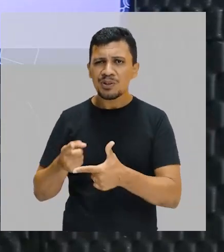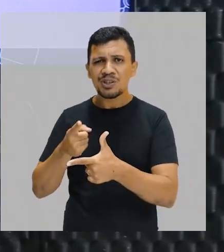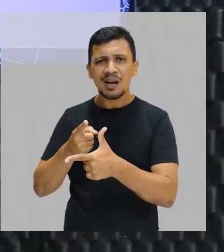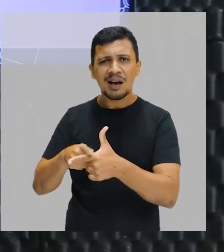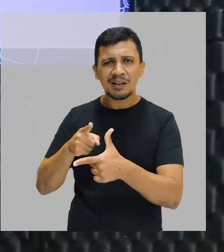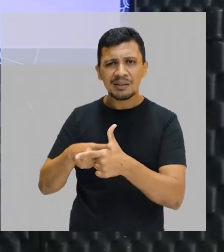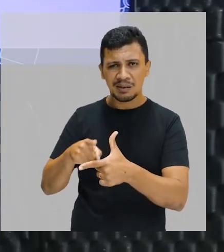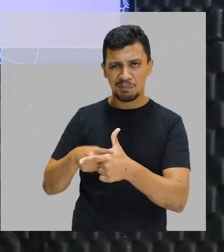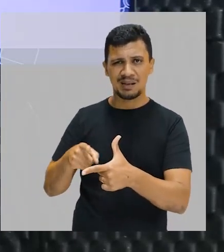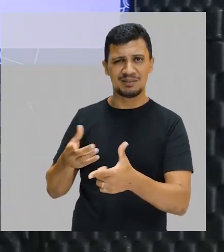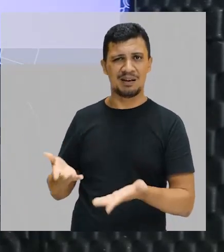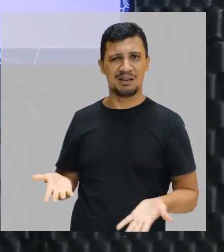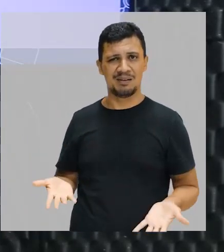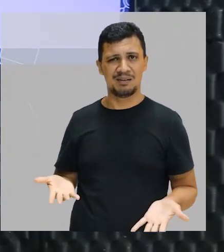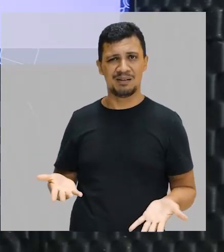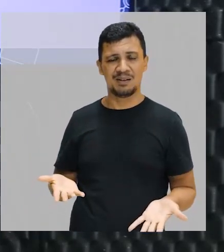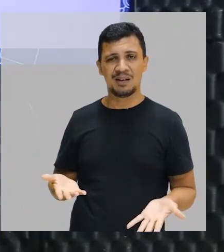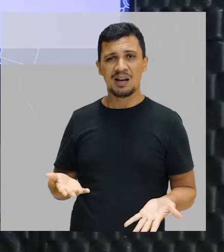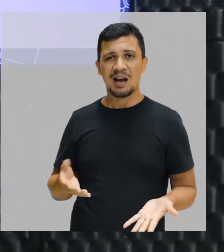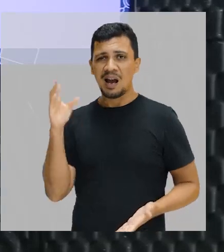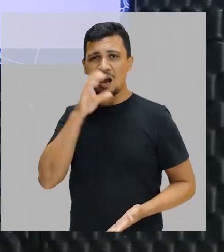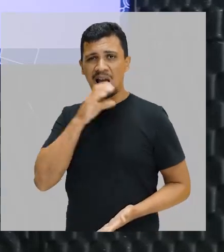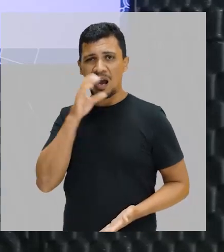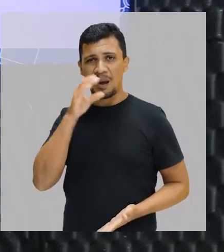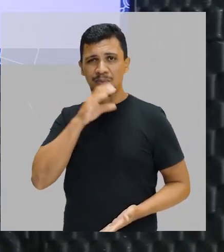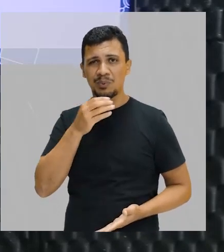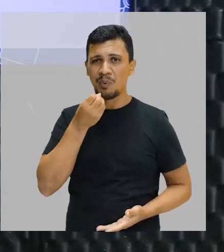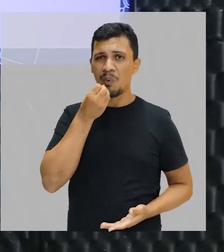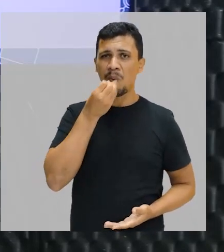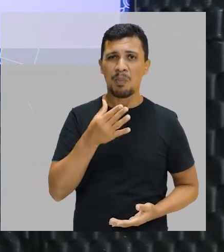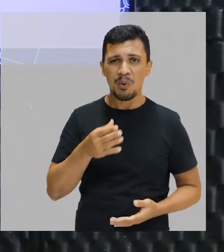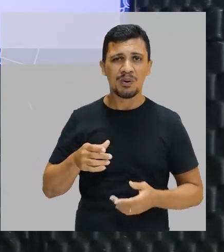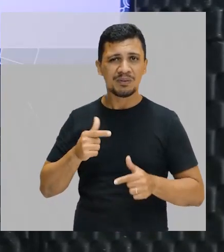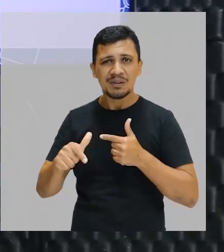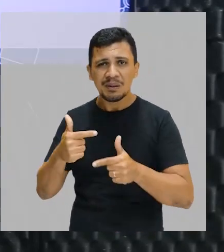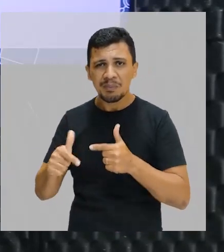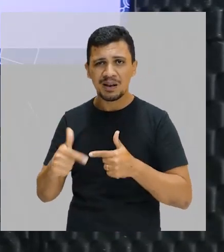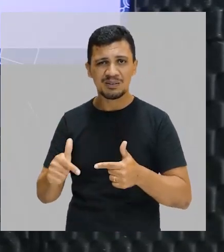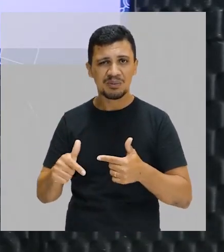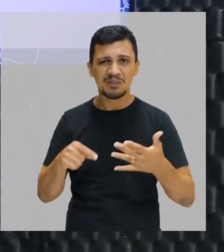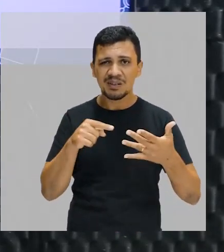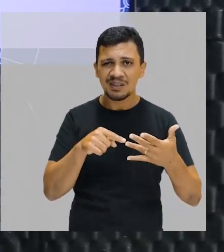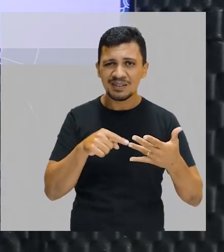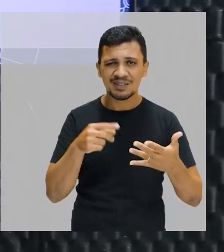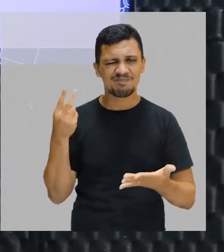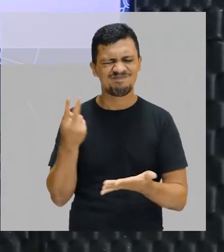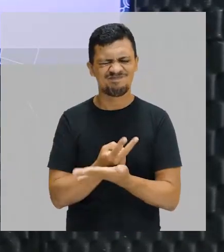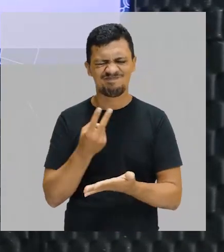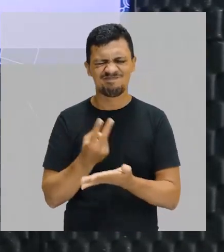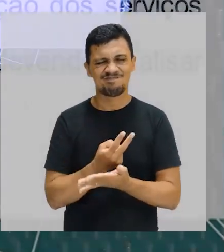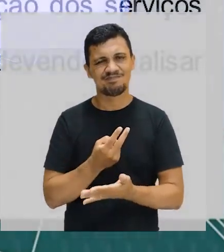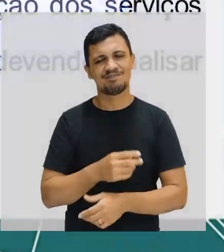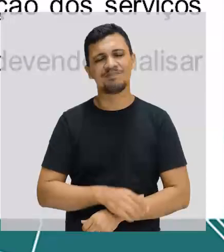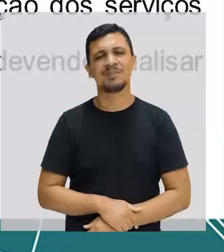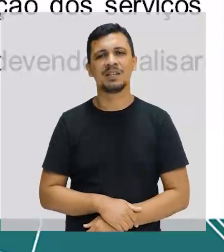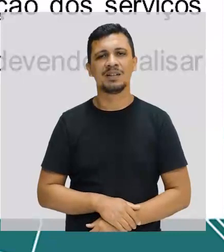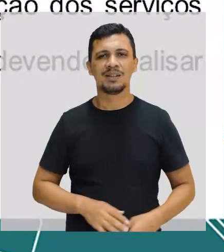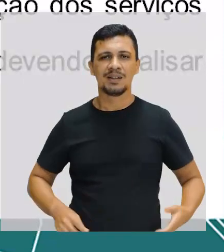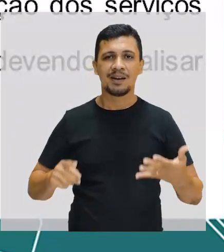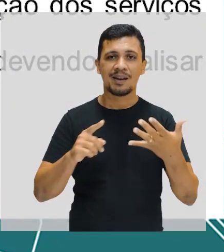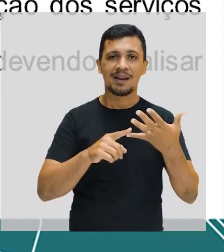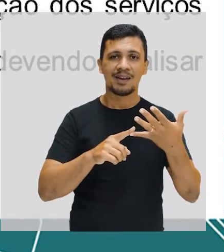Ixi, agora que ferrou. A agilidade e a boa prestação de serviço ficou muito fora, né, galera? Não tem condição. Letra